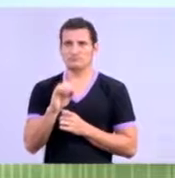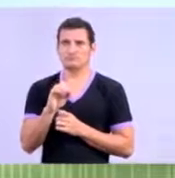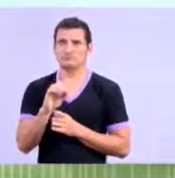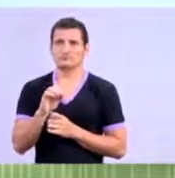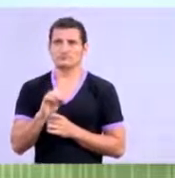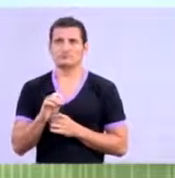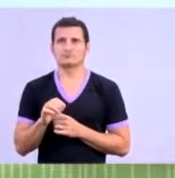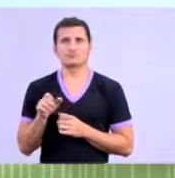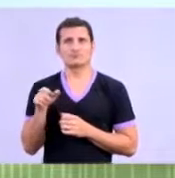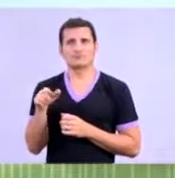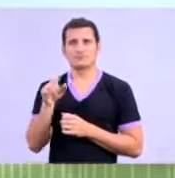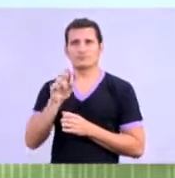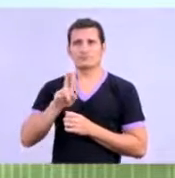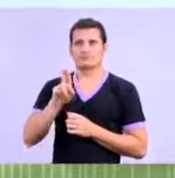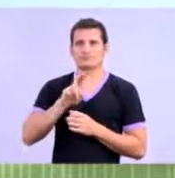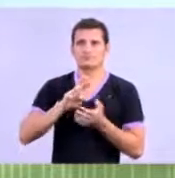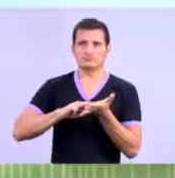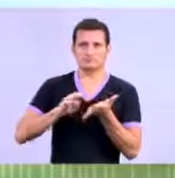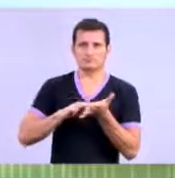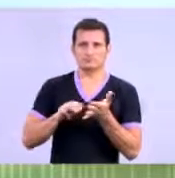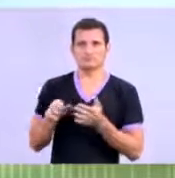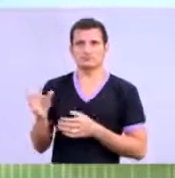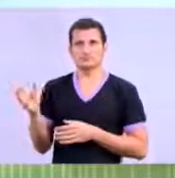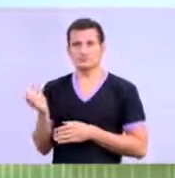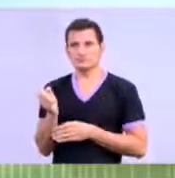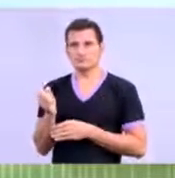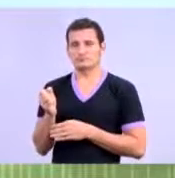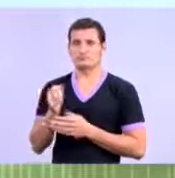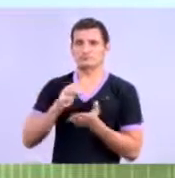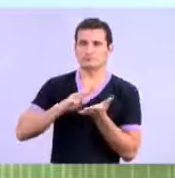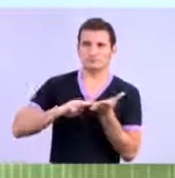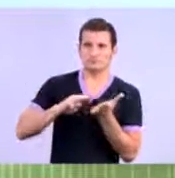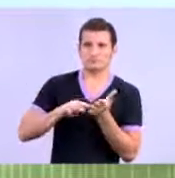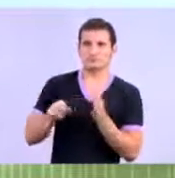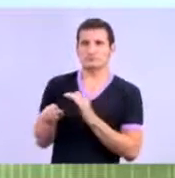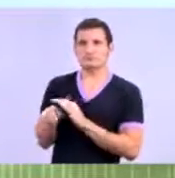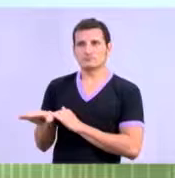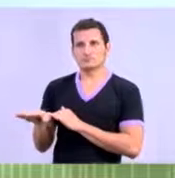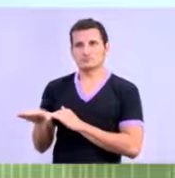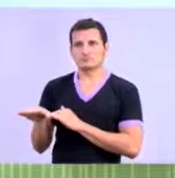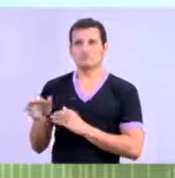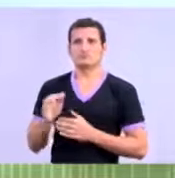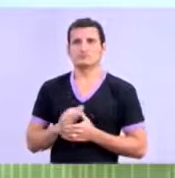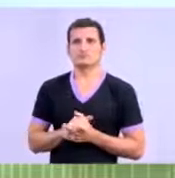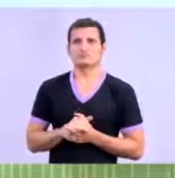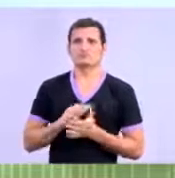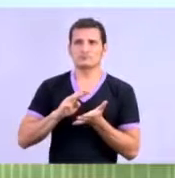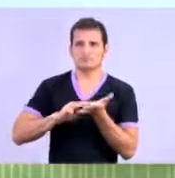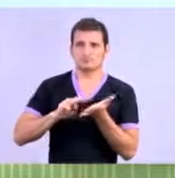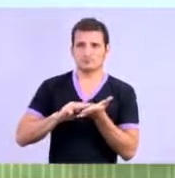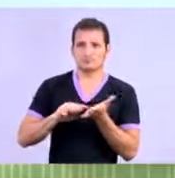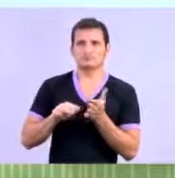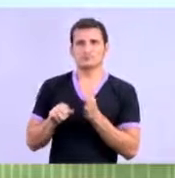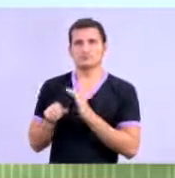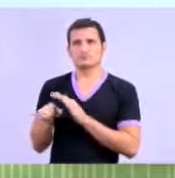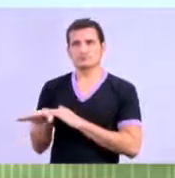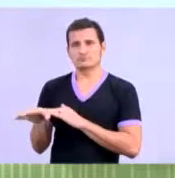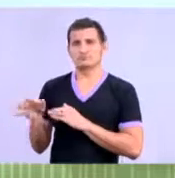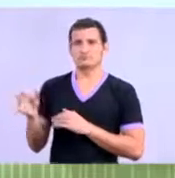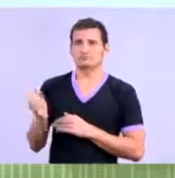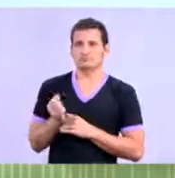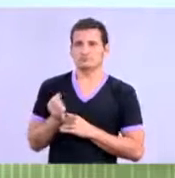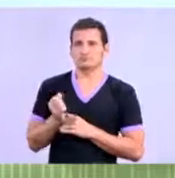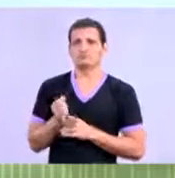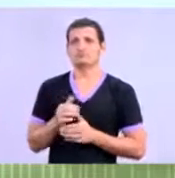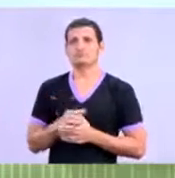alteração utilizando o método sacar e o método depositar. Olha aí, gente, o método sacar e depositar é mais uma